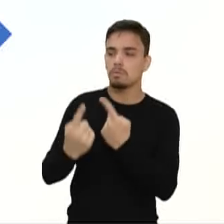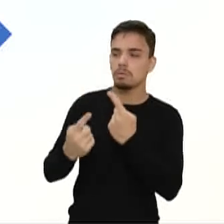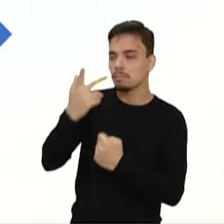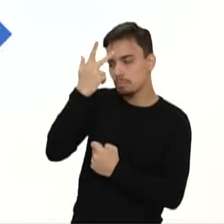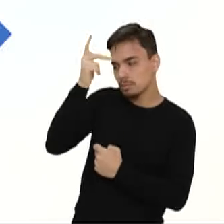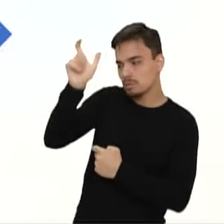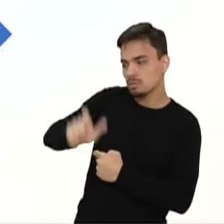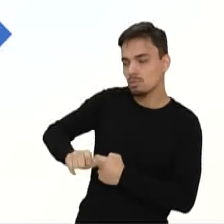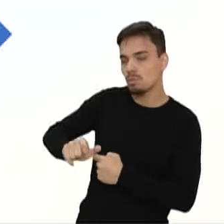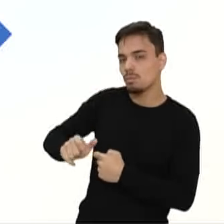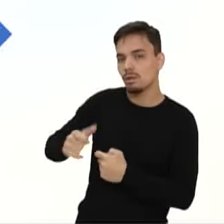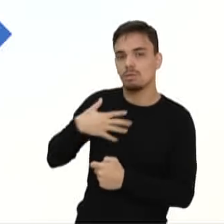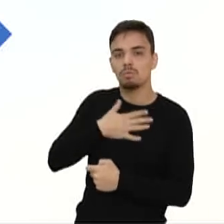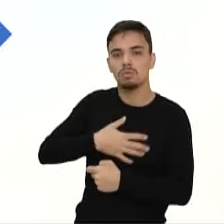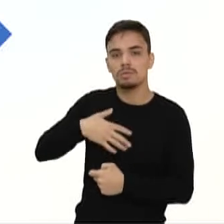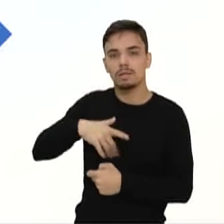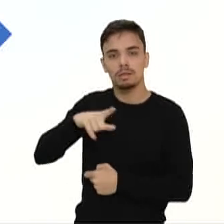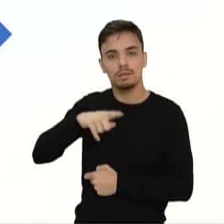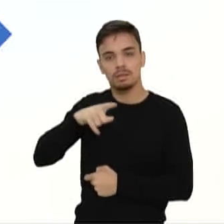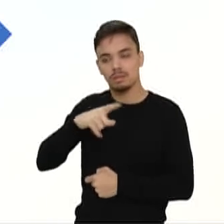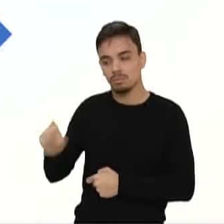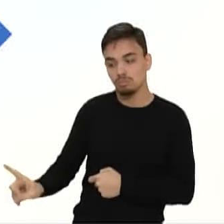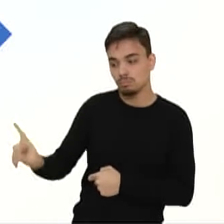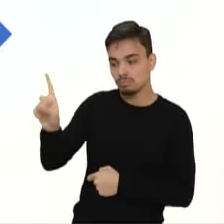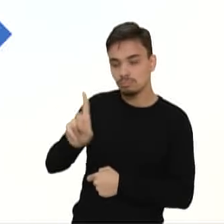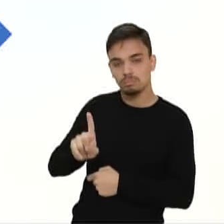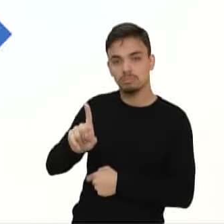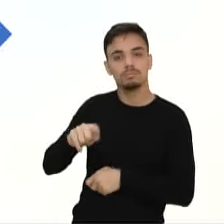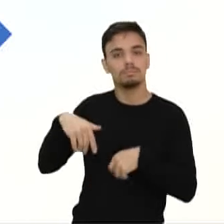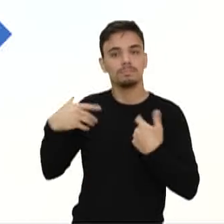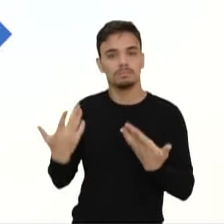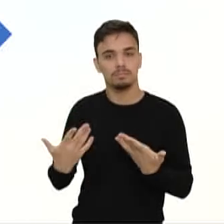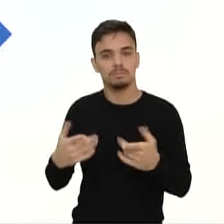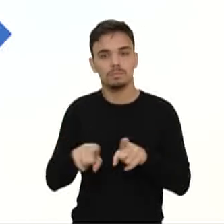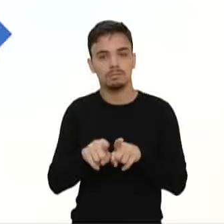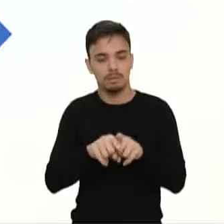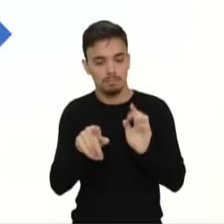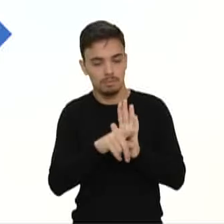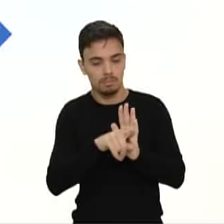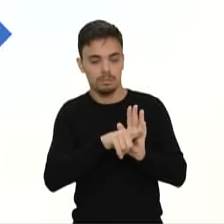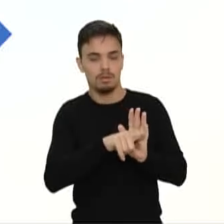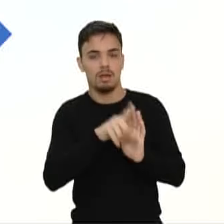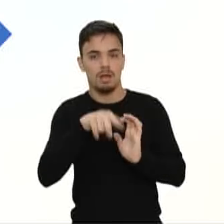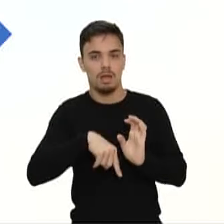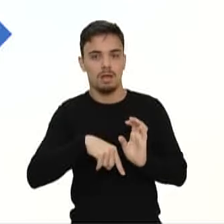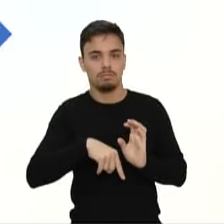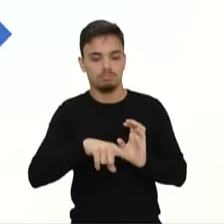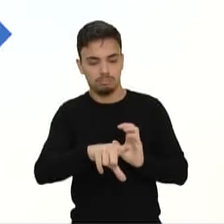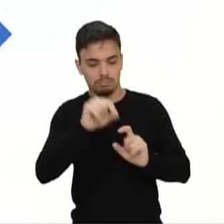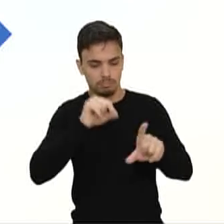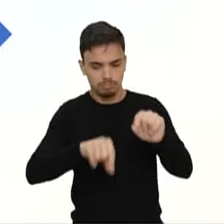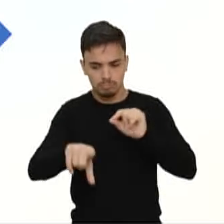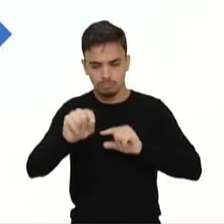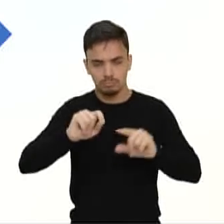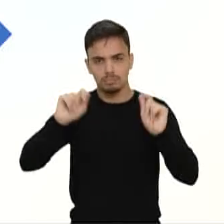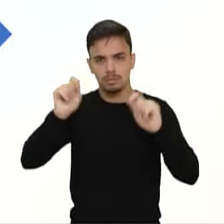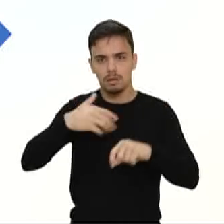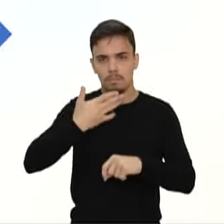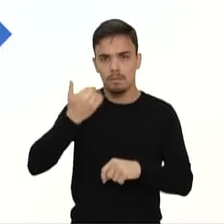contar com alguém assim? Utilizado como critério de seleção, o voluntariado expõe